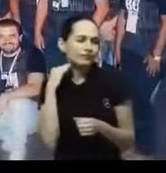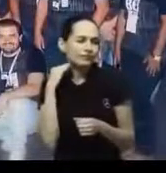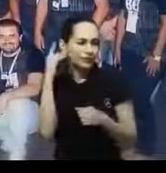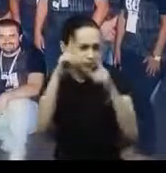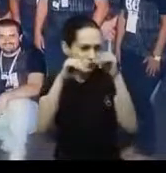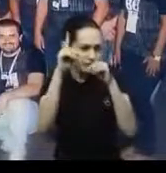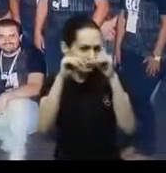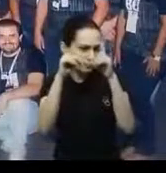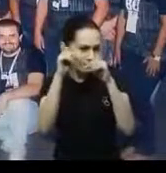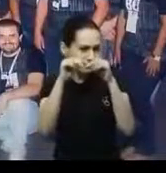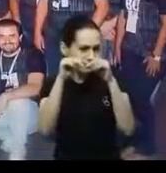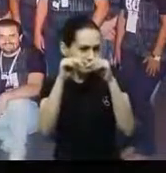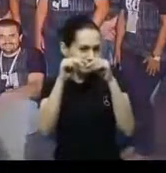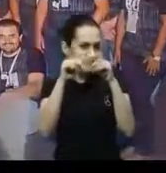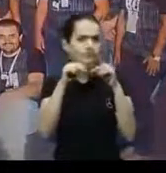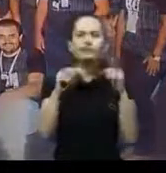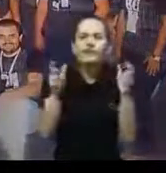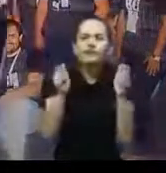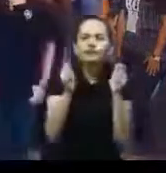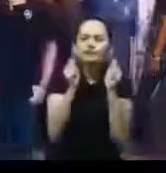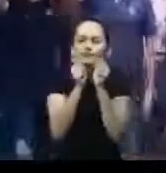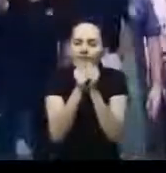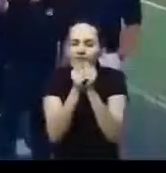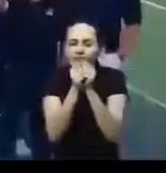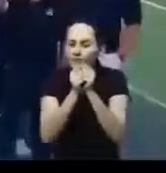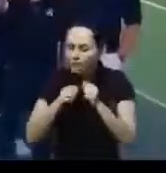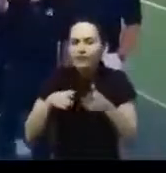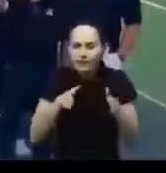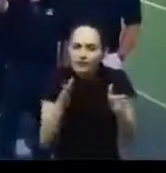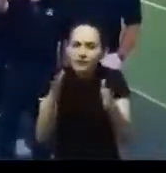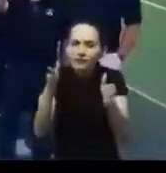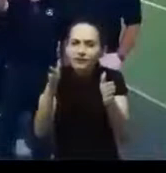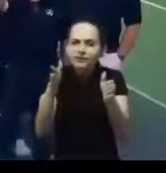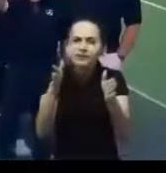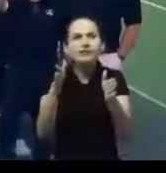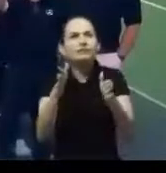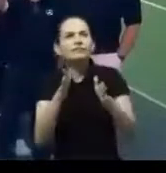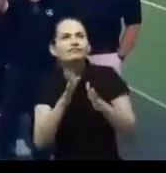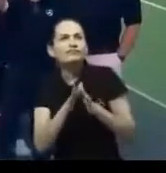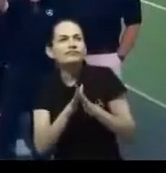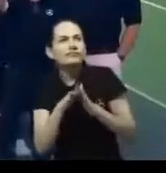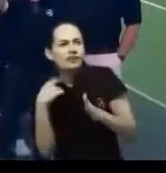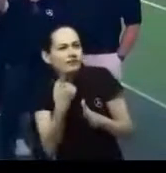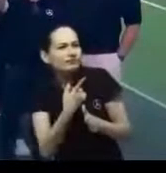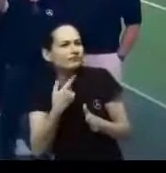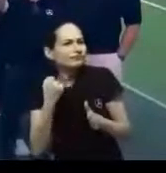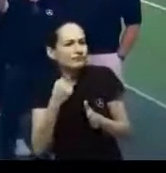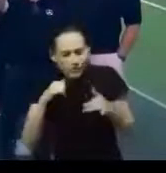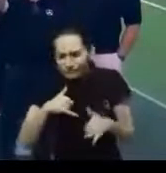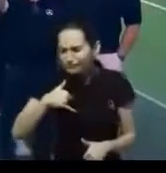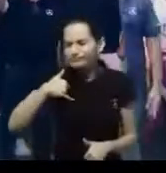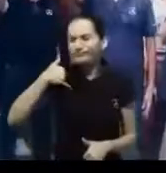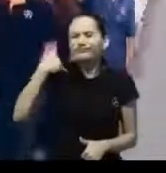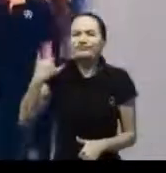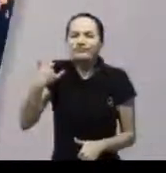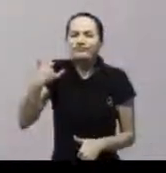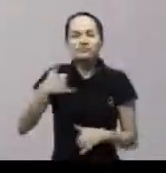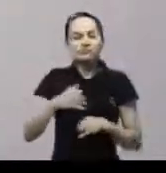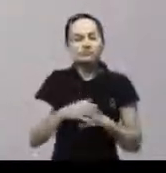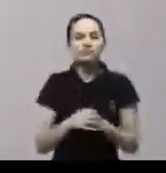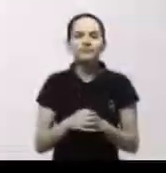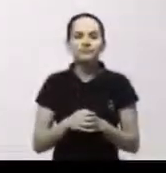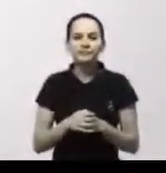mercedes-benz fazer a ponte de São João nora e olha o que nos enche de orgulho